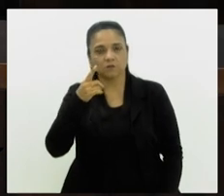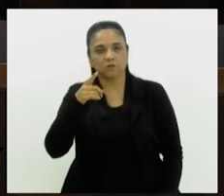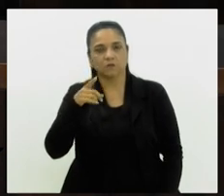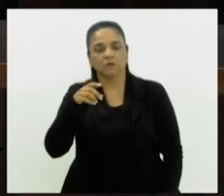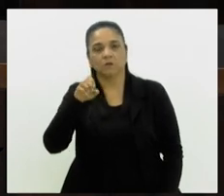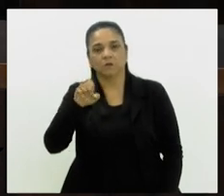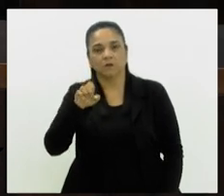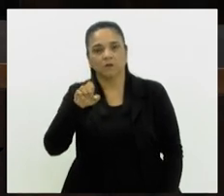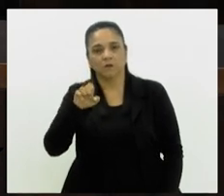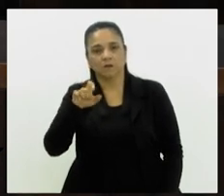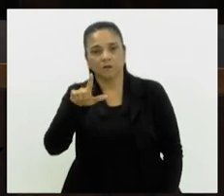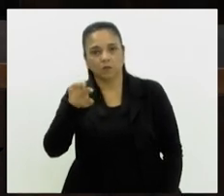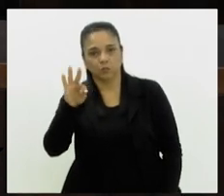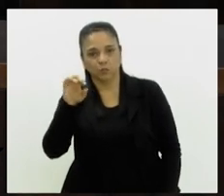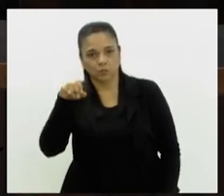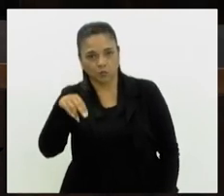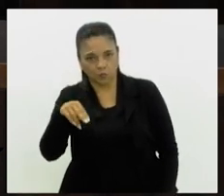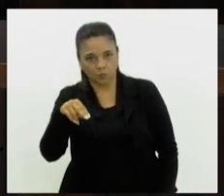Elton Cristo.